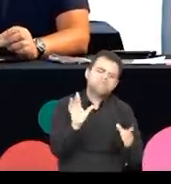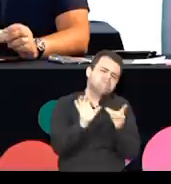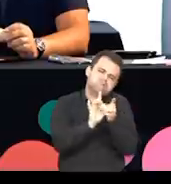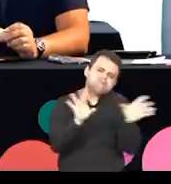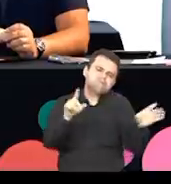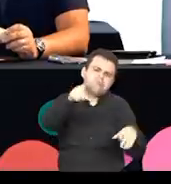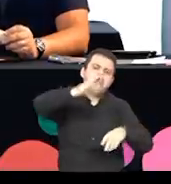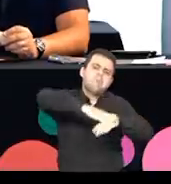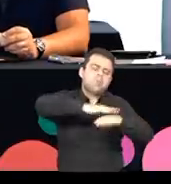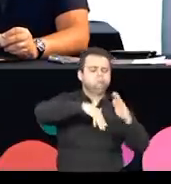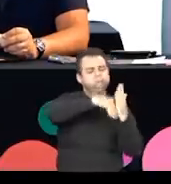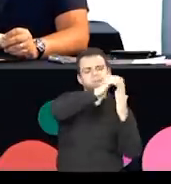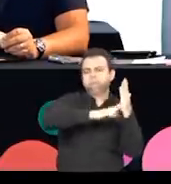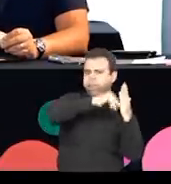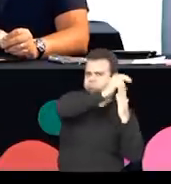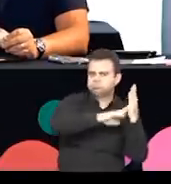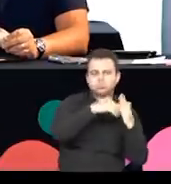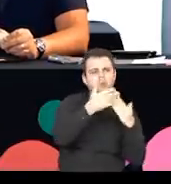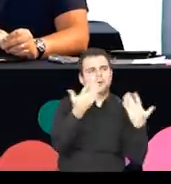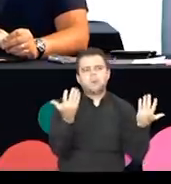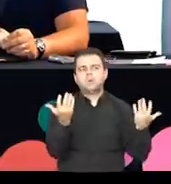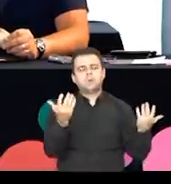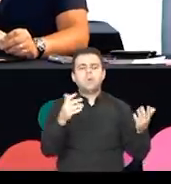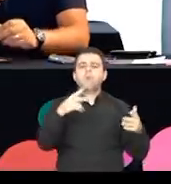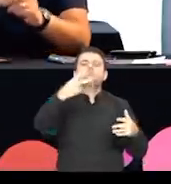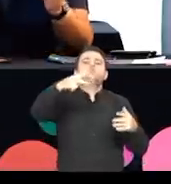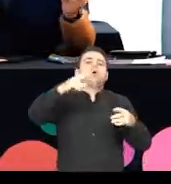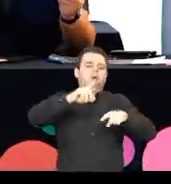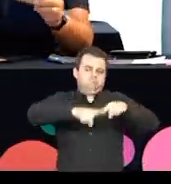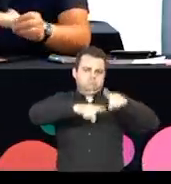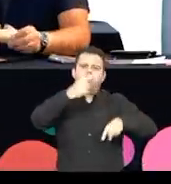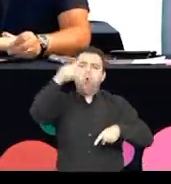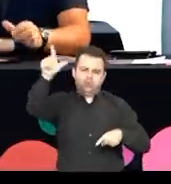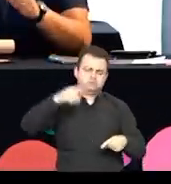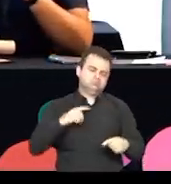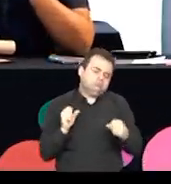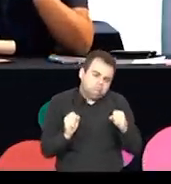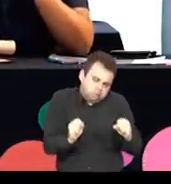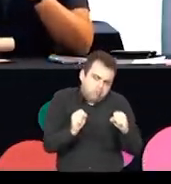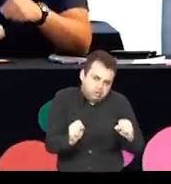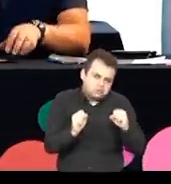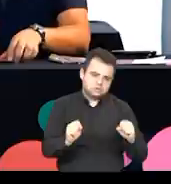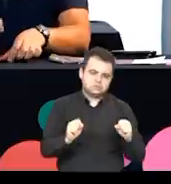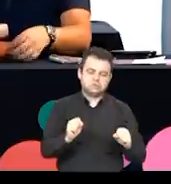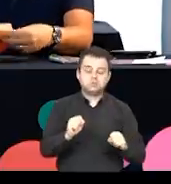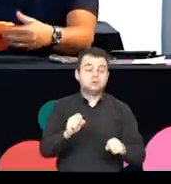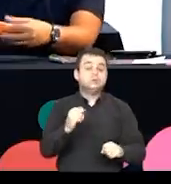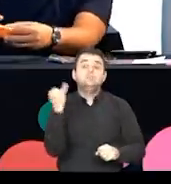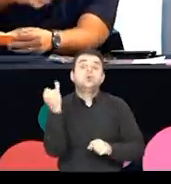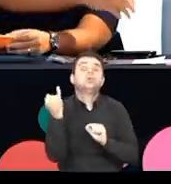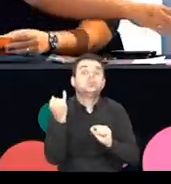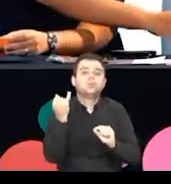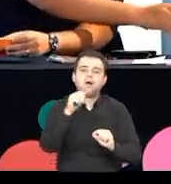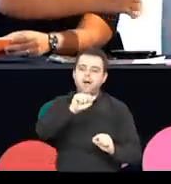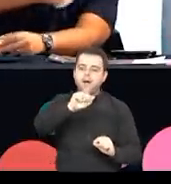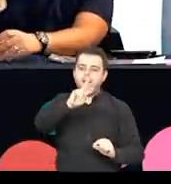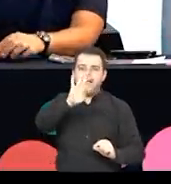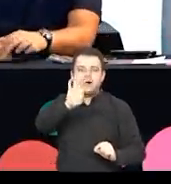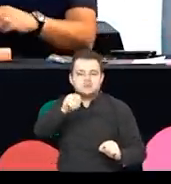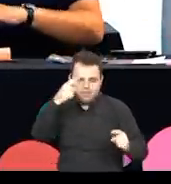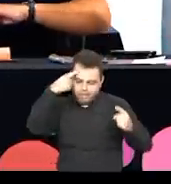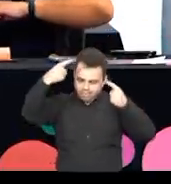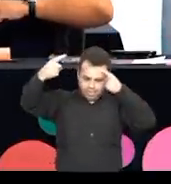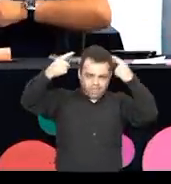pintar com tinta guache ou usar um outro material que você tem à sua disposição. O importante, claro, é sempre fazer arte. Então eu vou pegar aqui a